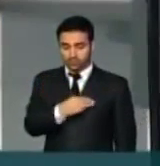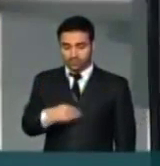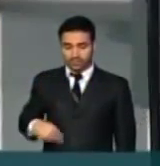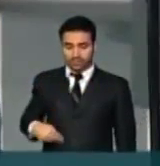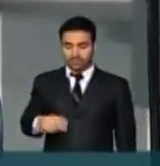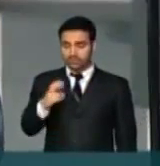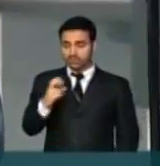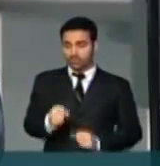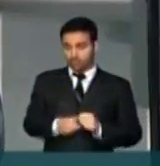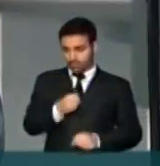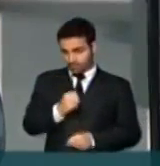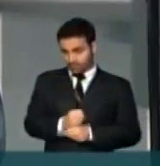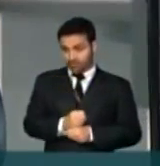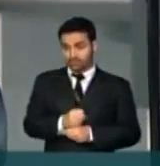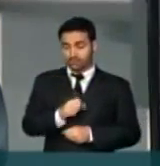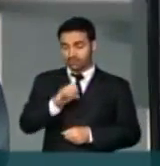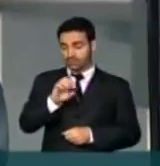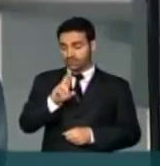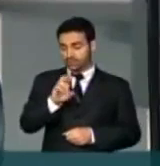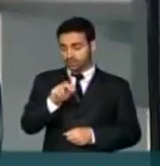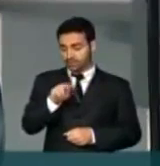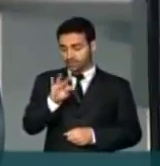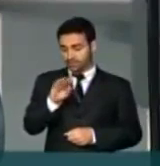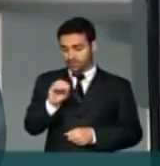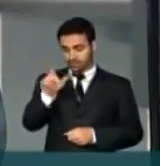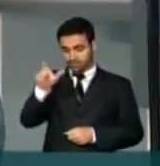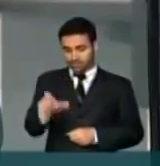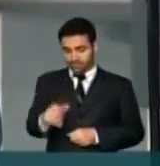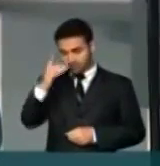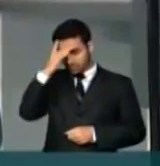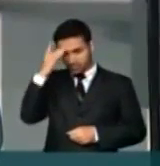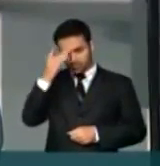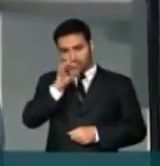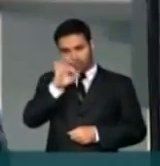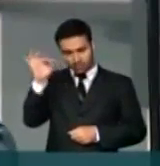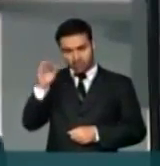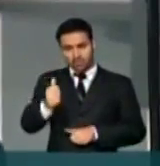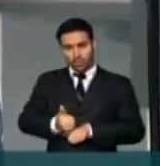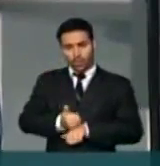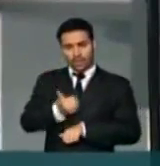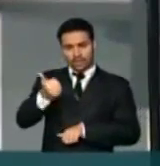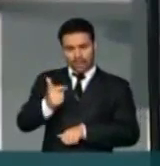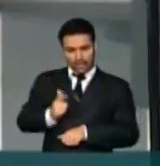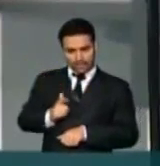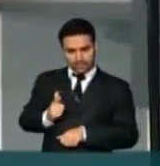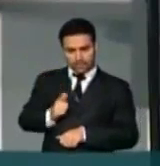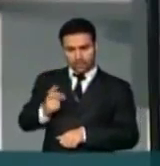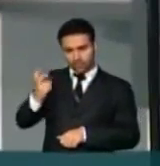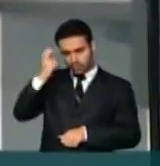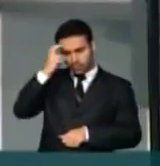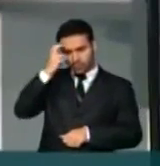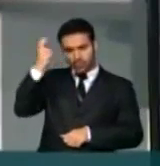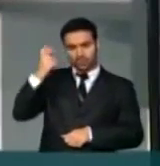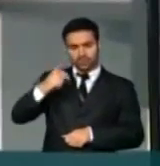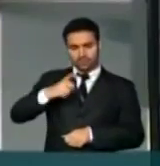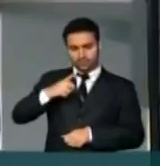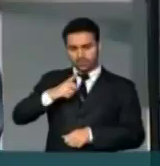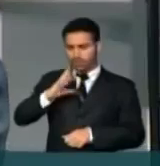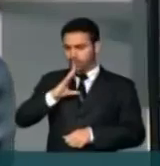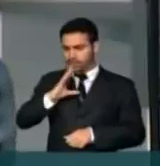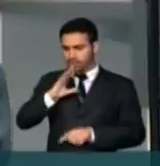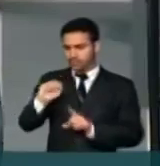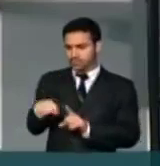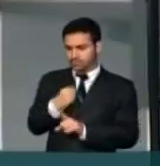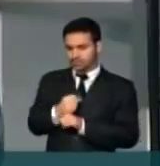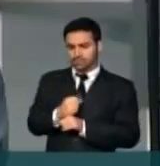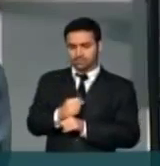Dilma, professor Renato Janine Ribeiro, um homem de muitas qualidades, de muita cultura e sensibilidade social. Espero